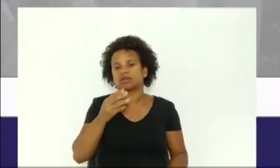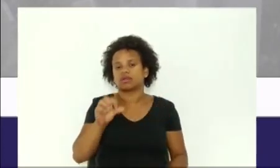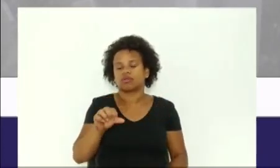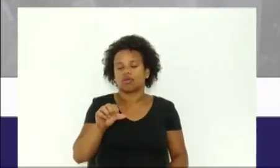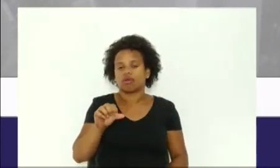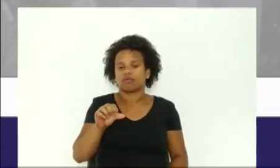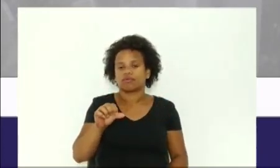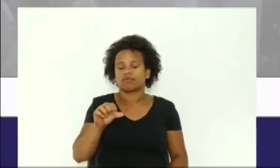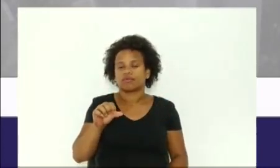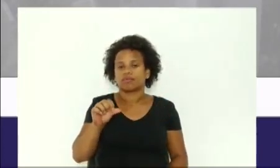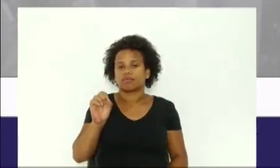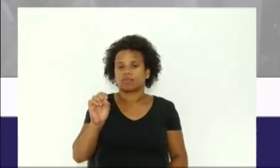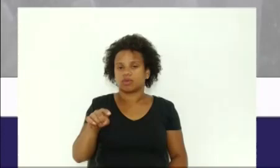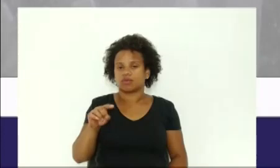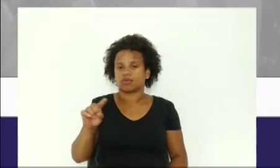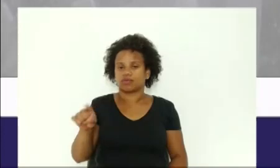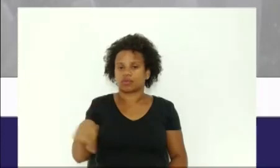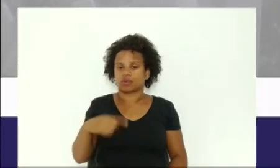39,48 milhões e na receita lançado